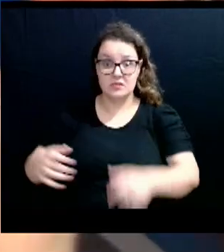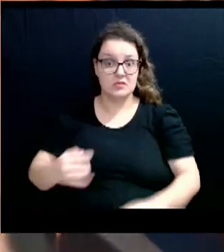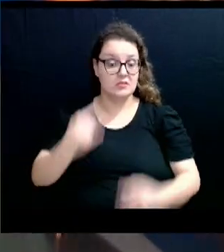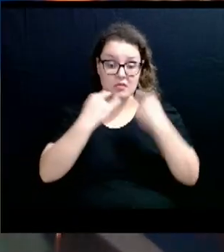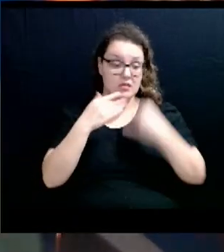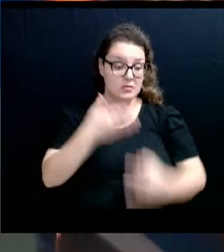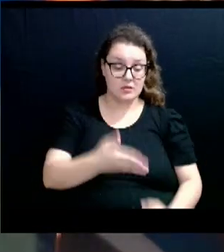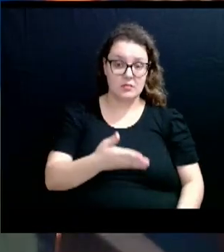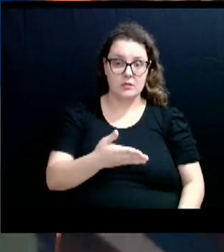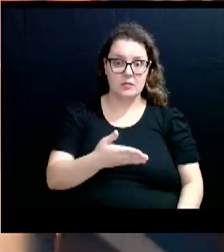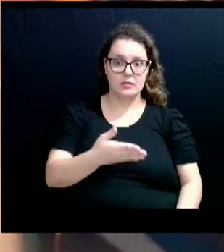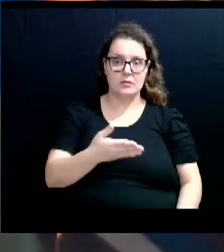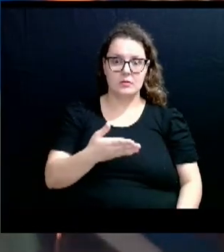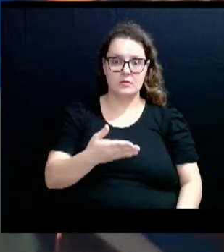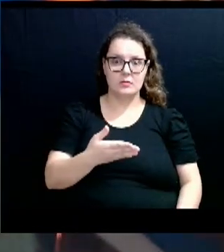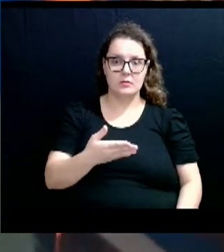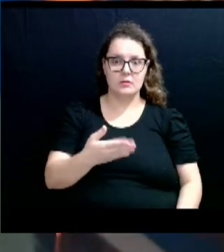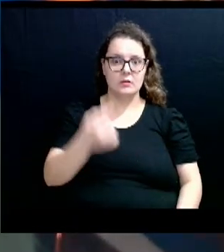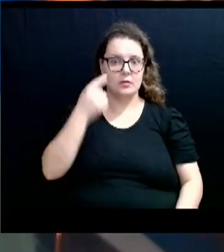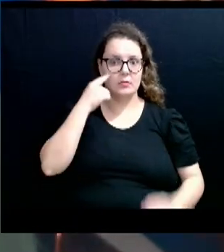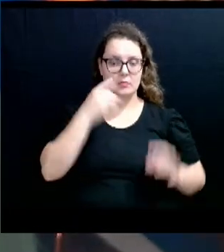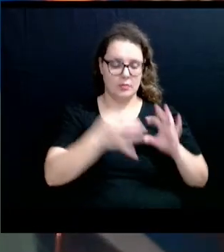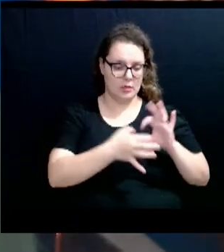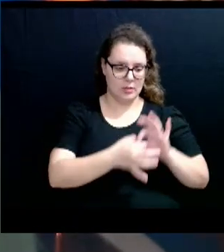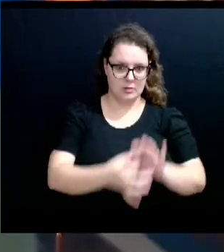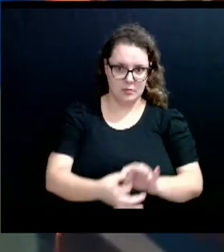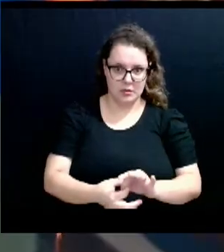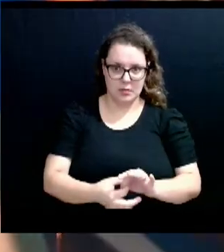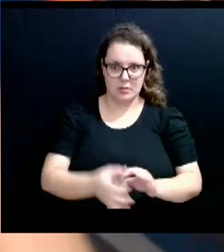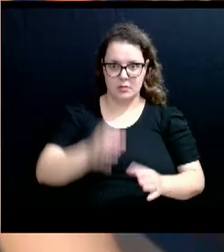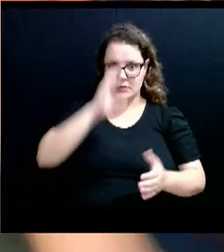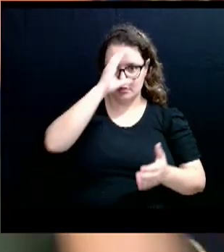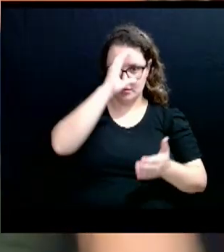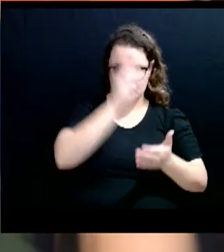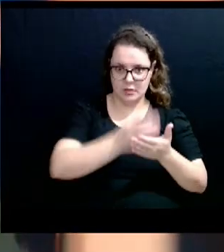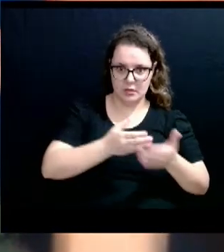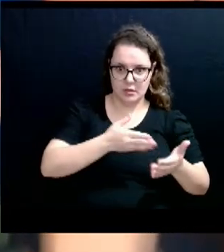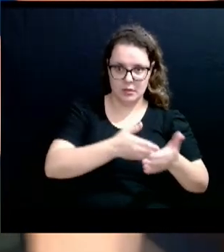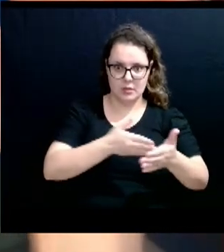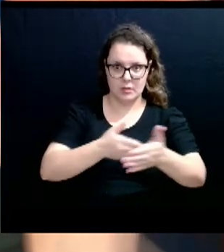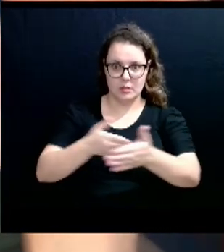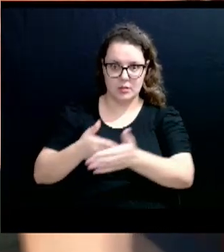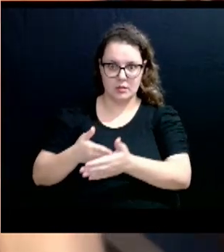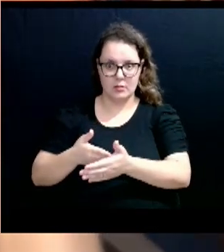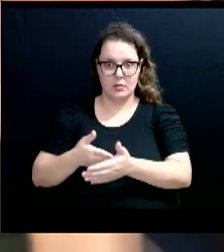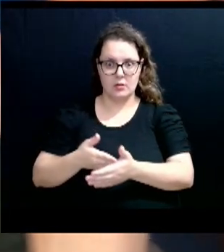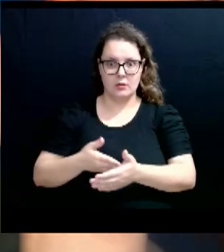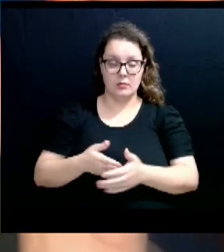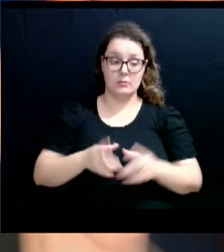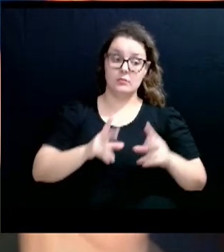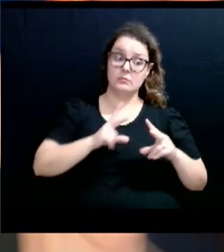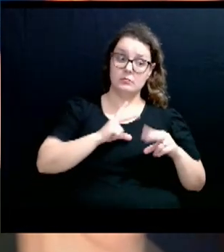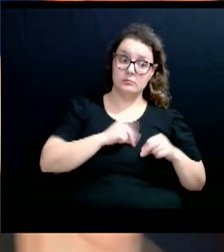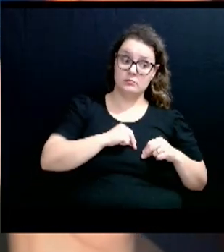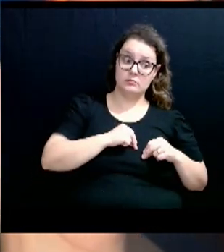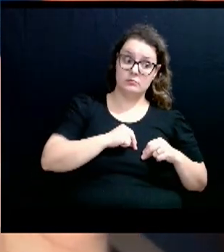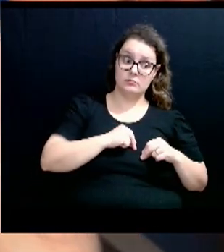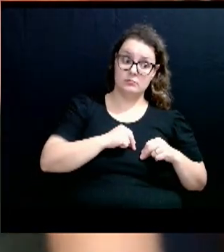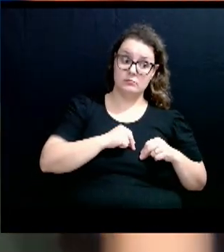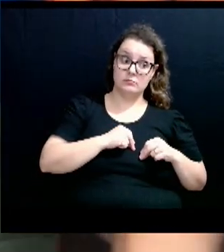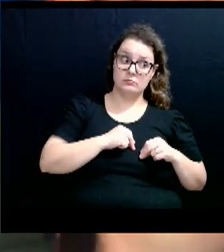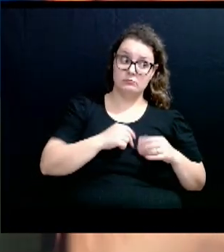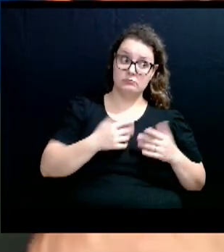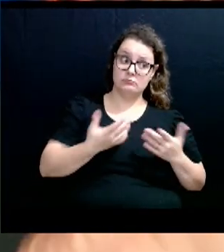Isso pensando no contexto, por exemplo, das crenças limitantes, falei para ela: nossa, me pareceu ter uma